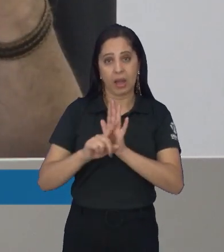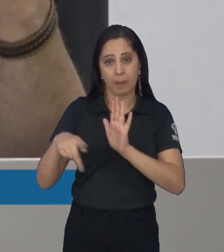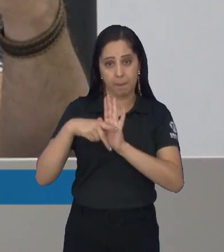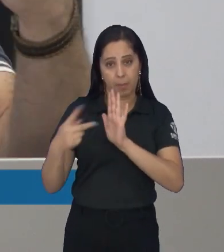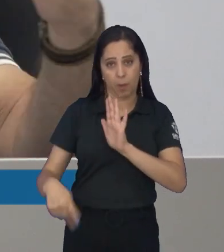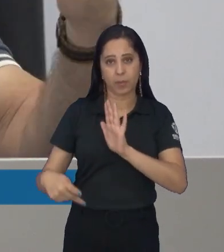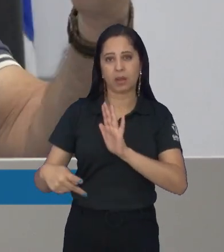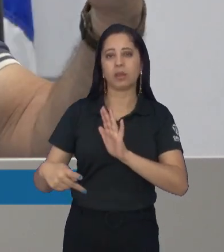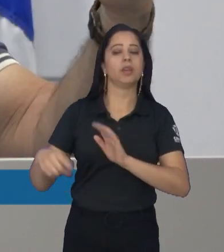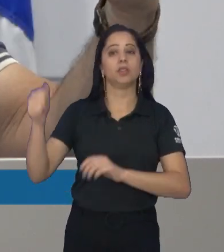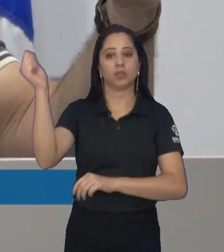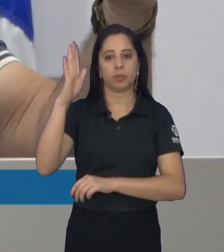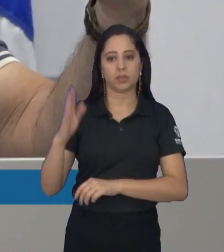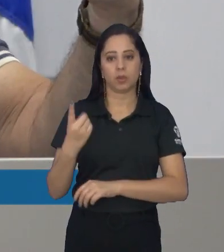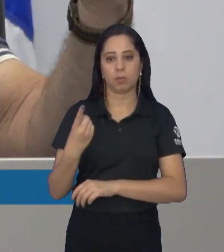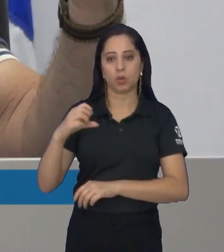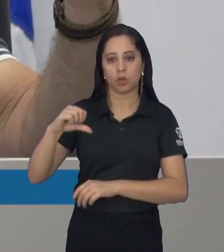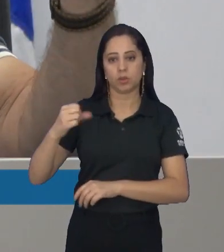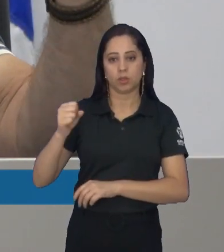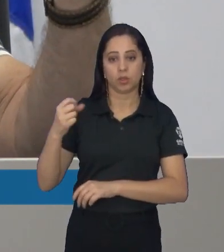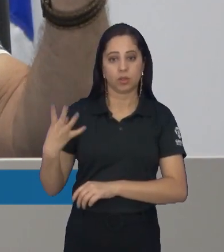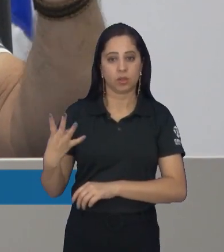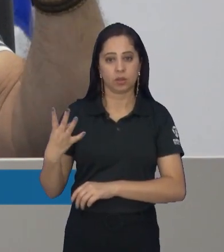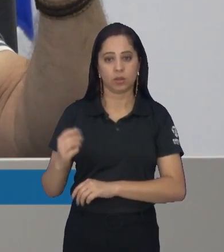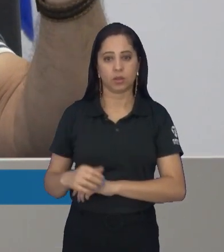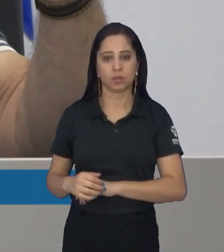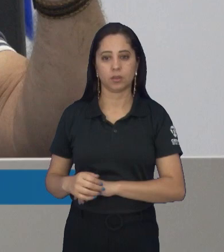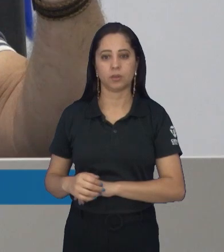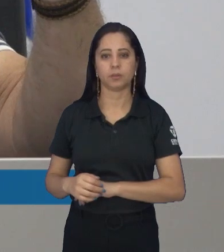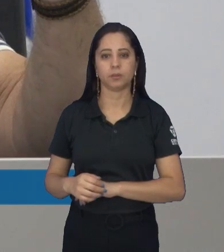1984 é